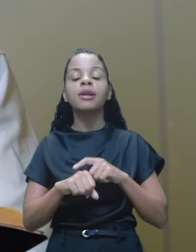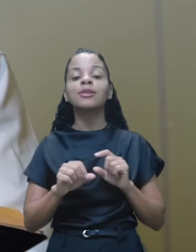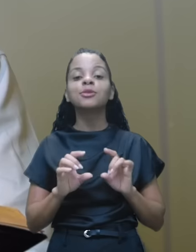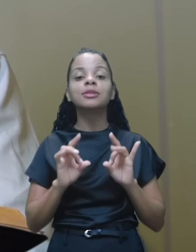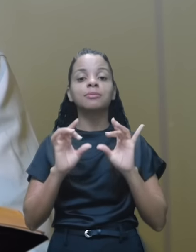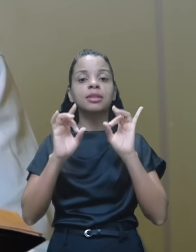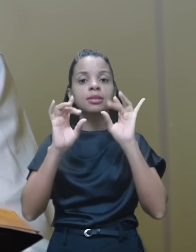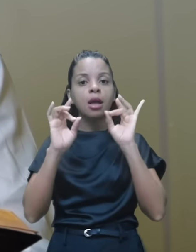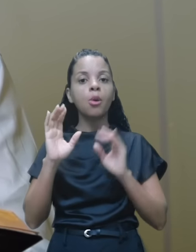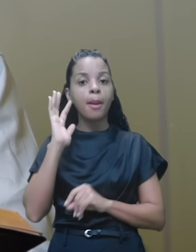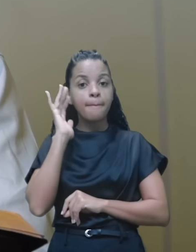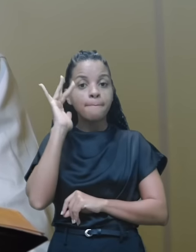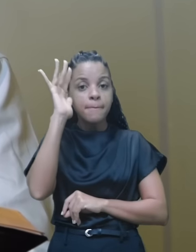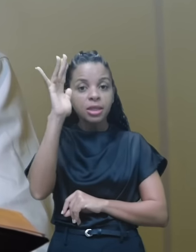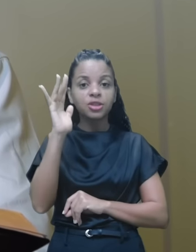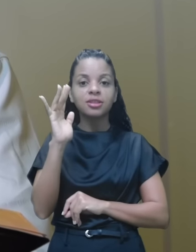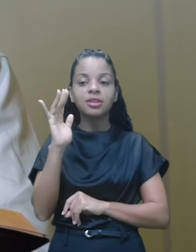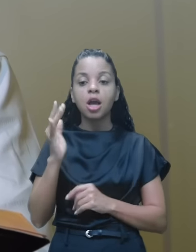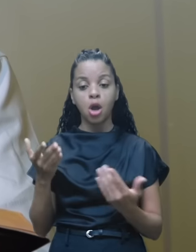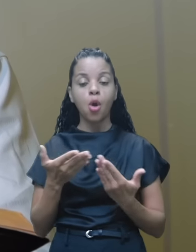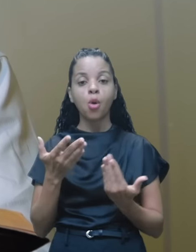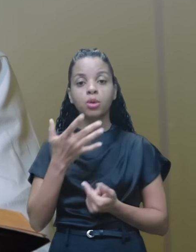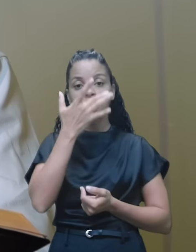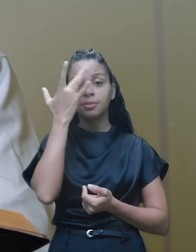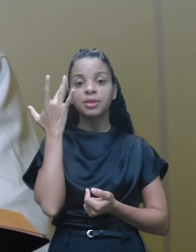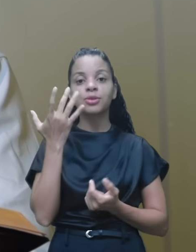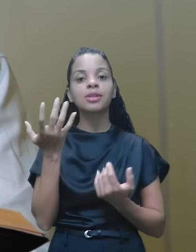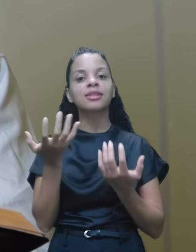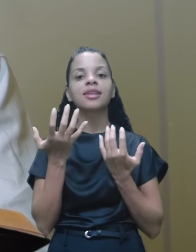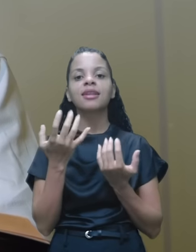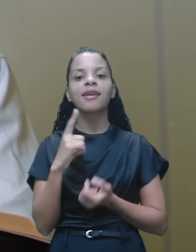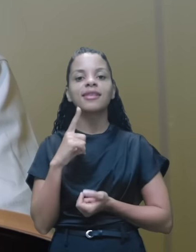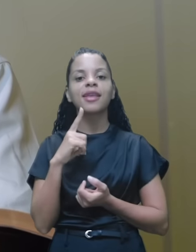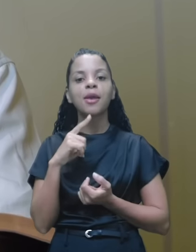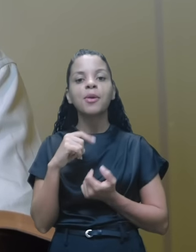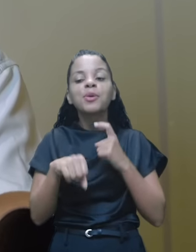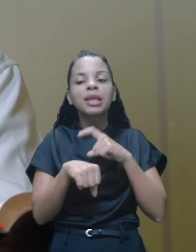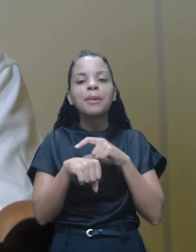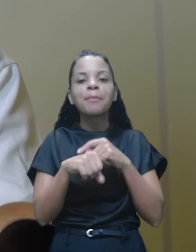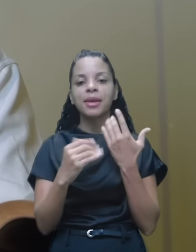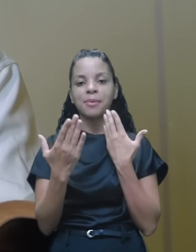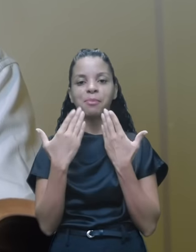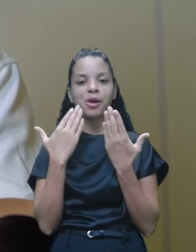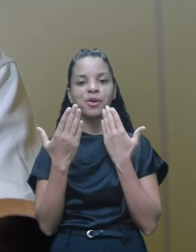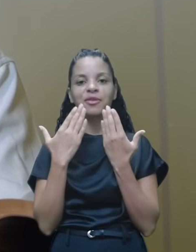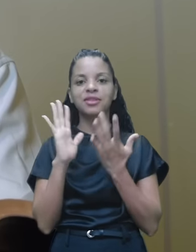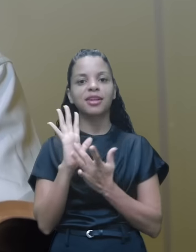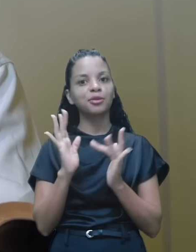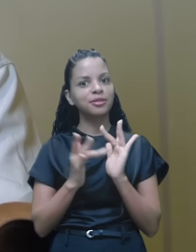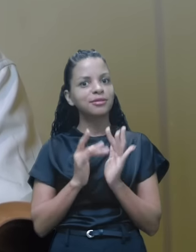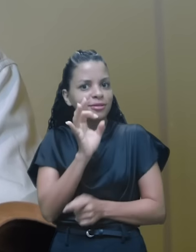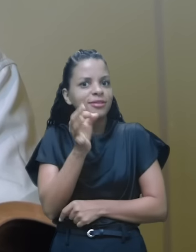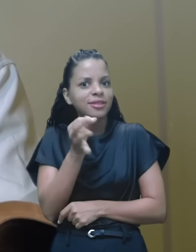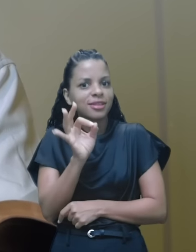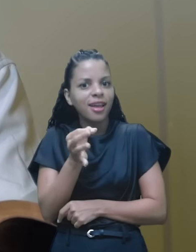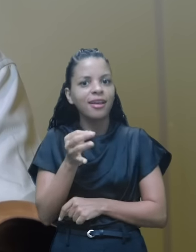quantas pessoas ao longo da história gostariam de ter ali 10, 15, 20 minutos para